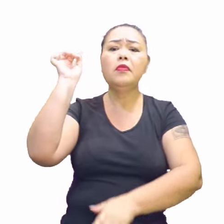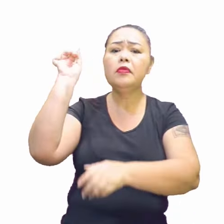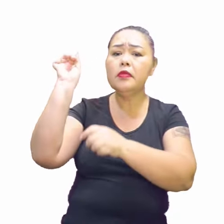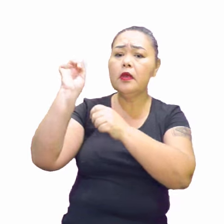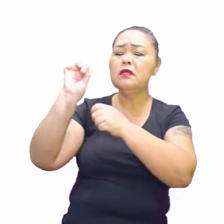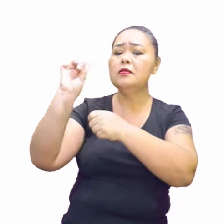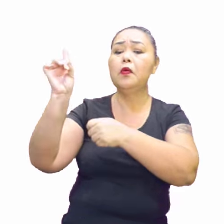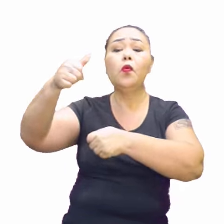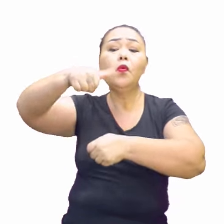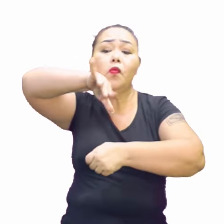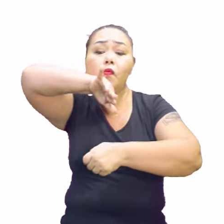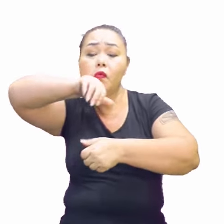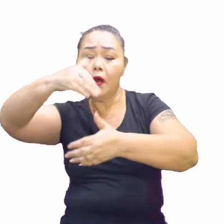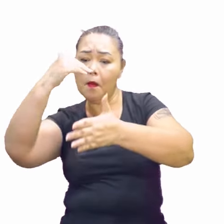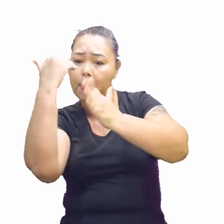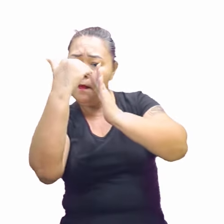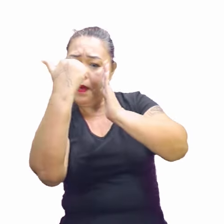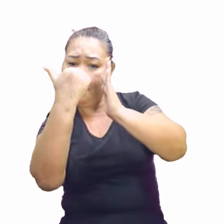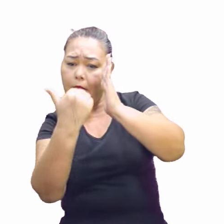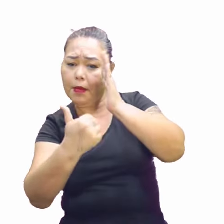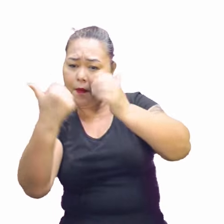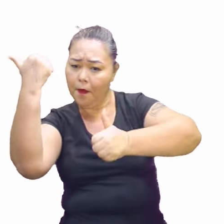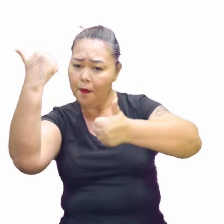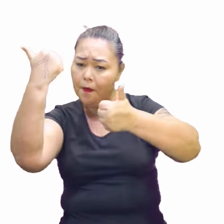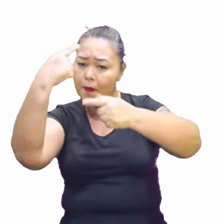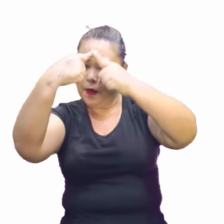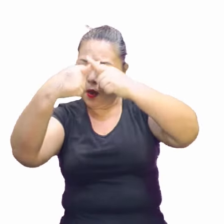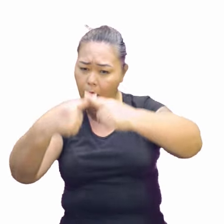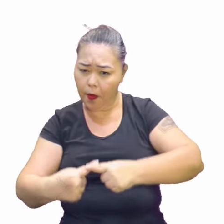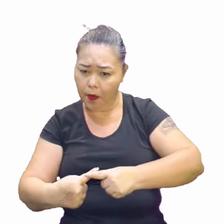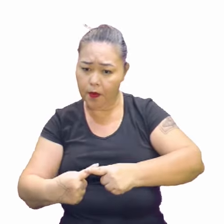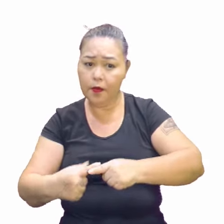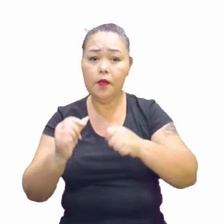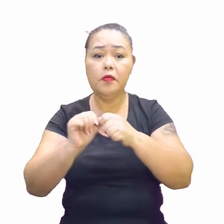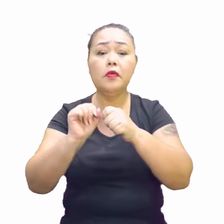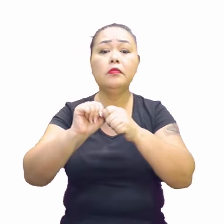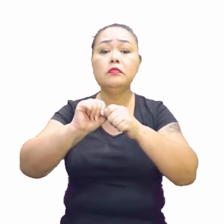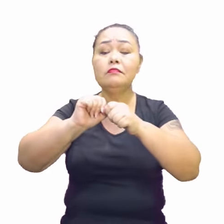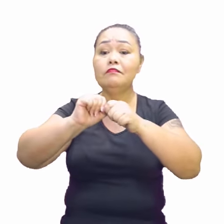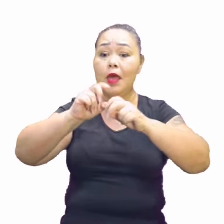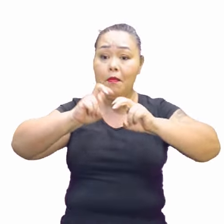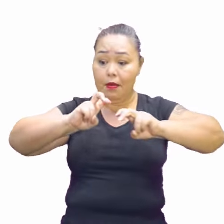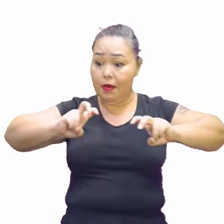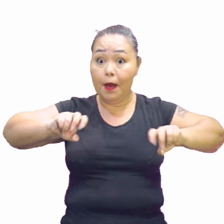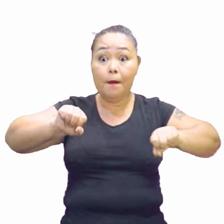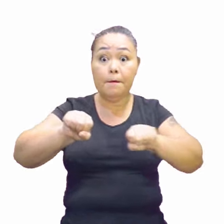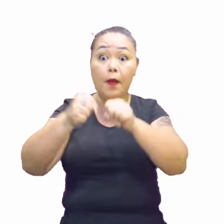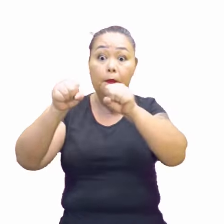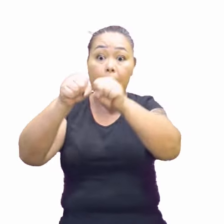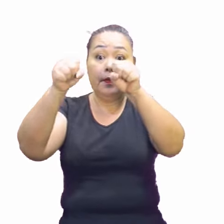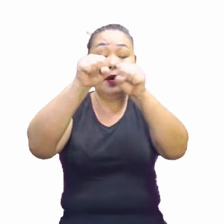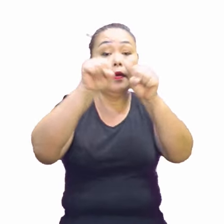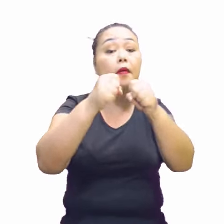péssima colocação no campeonato quebraram toda a arquibancada. Então aqui percebam que